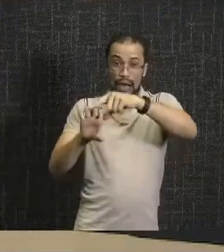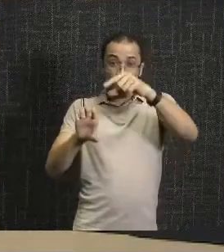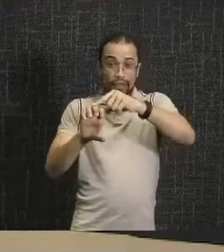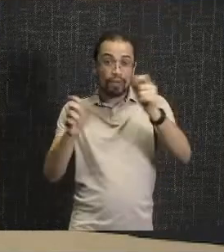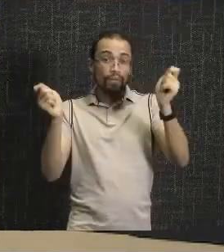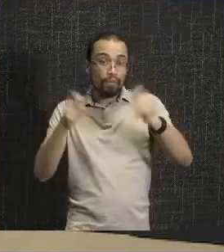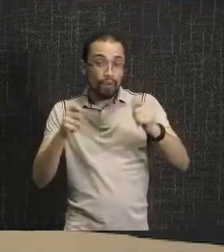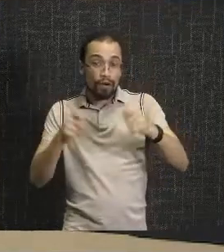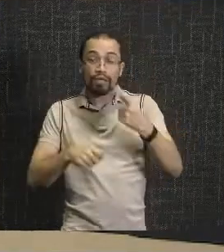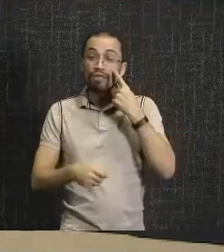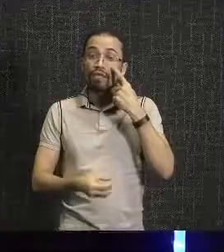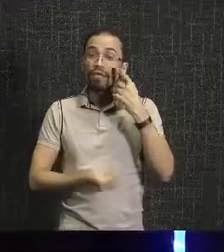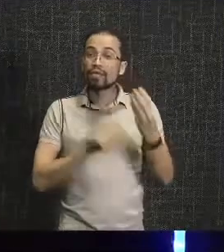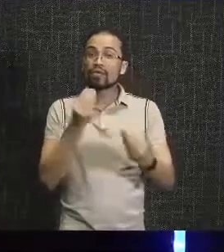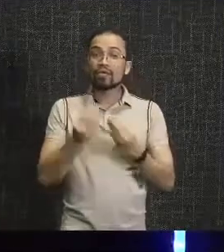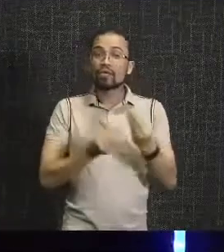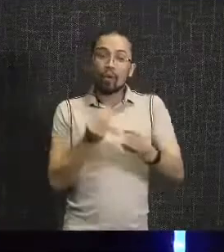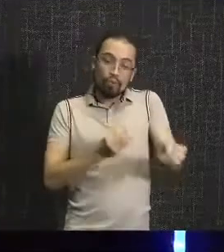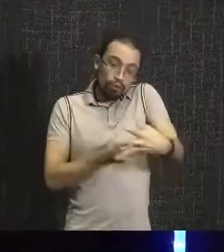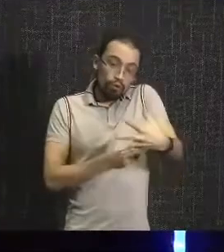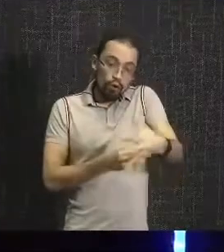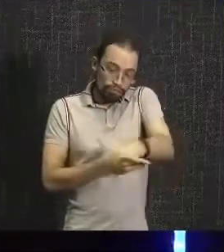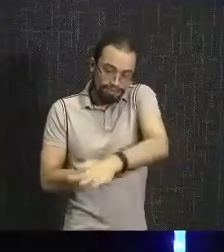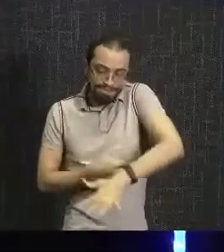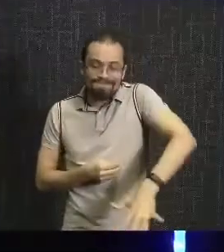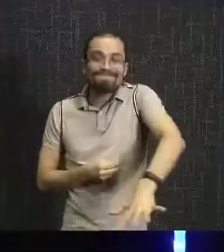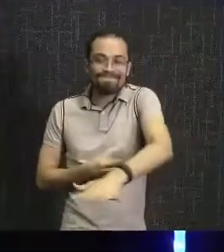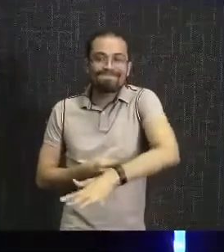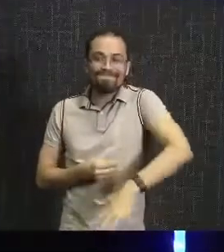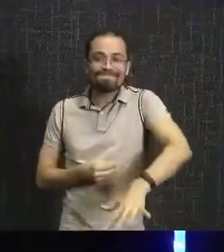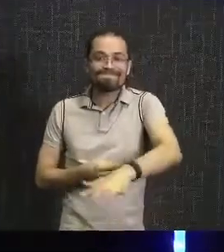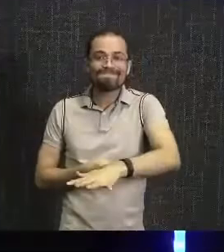prever um pouco mais esse cenário, como ele pode se organizar para